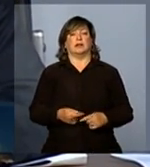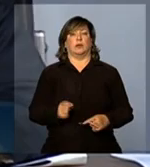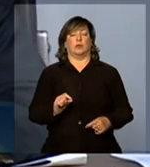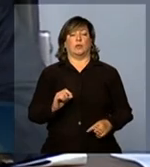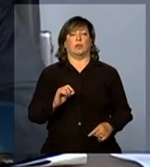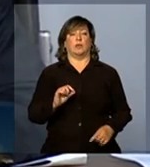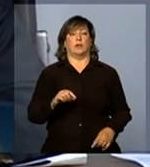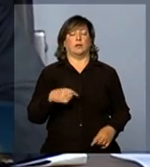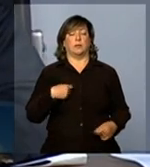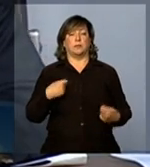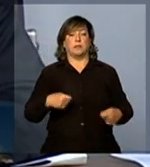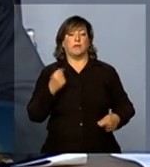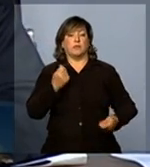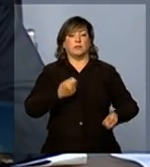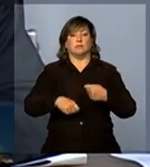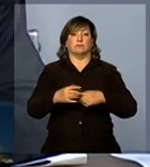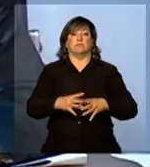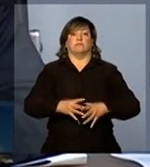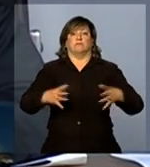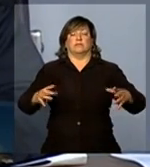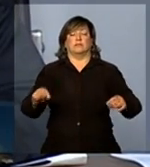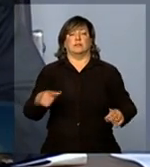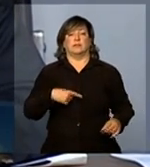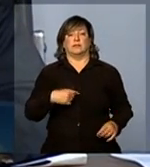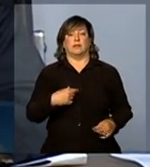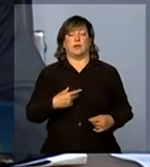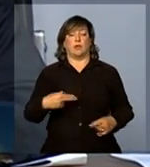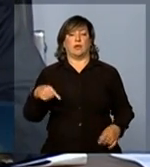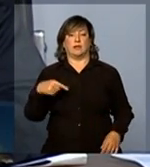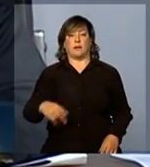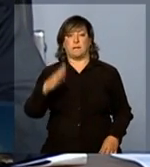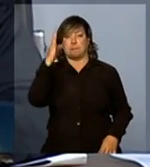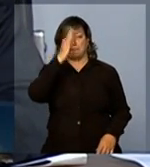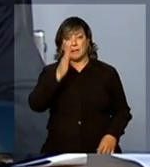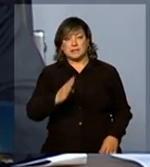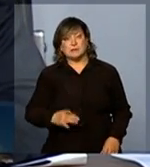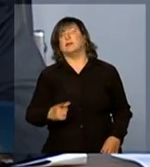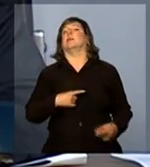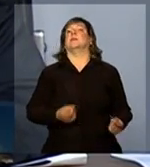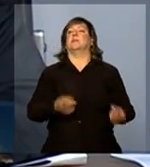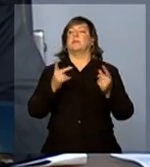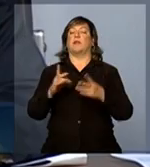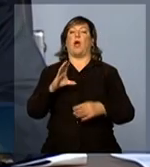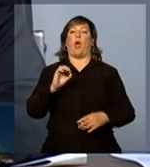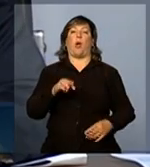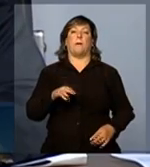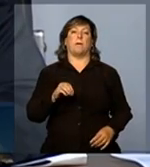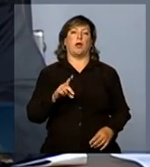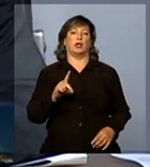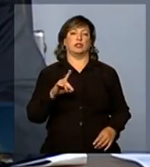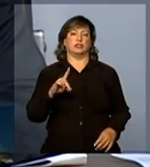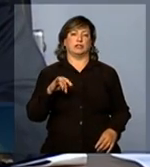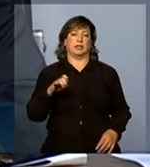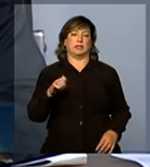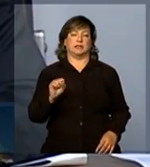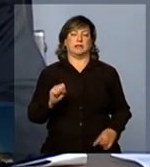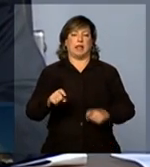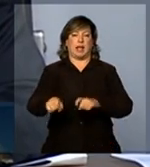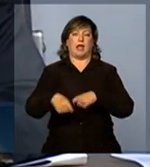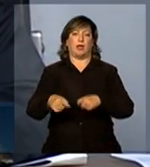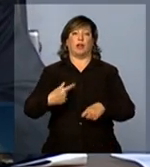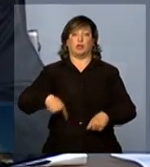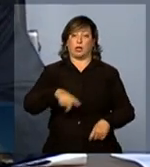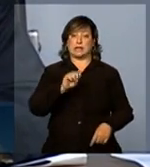é um grande produtor e é um grande exportador desse tipo de commodity agrícola. Nossas safras são cada